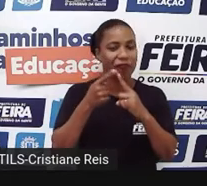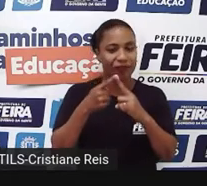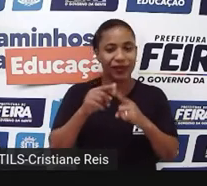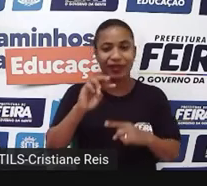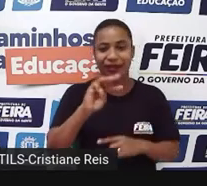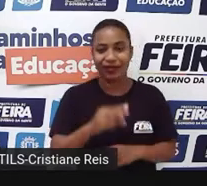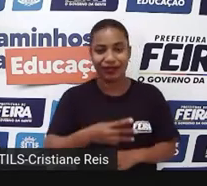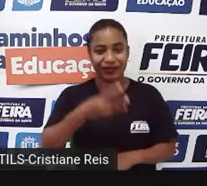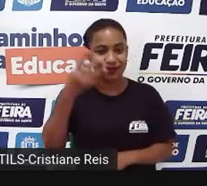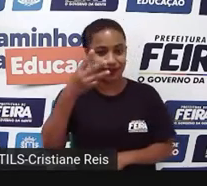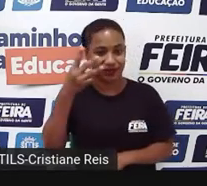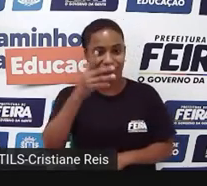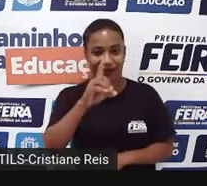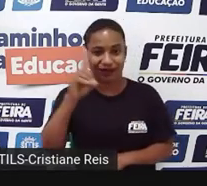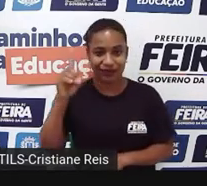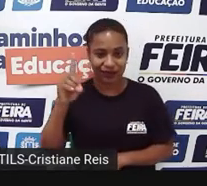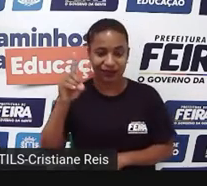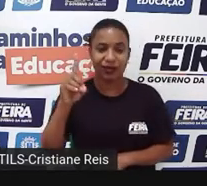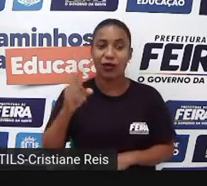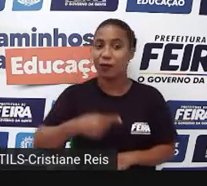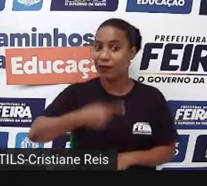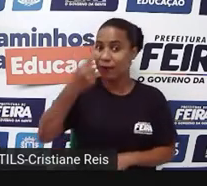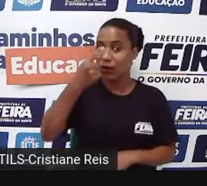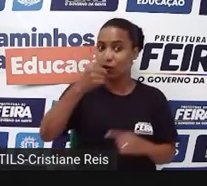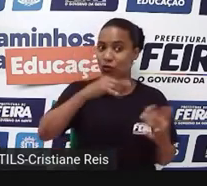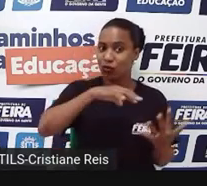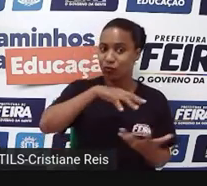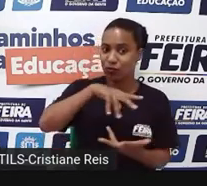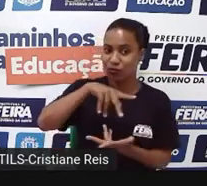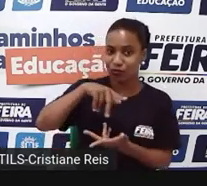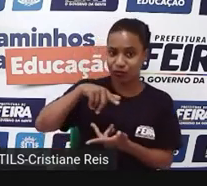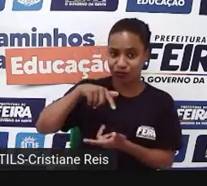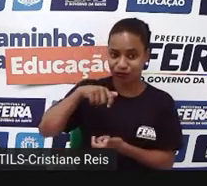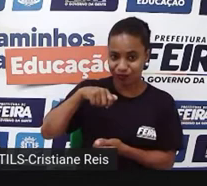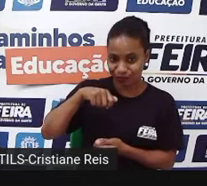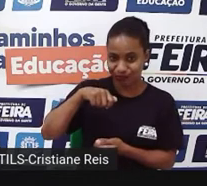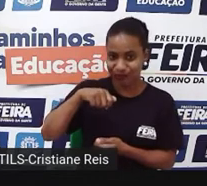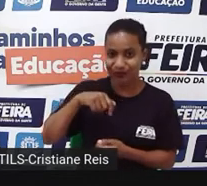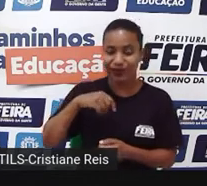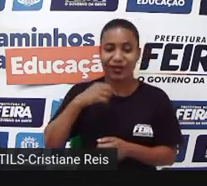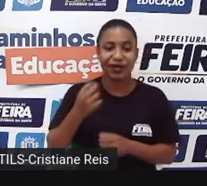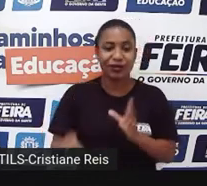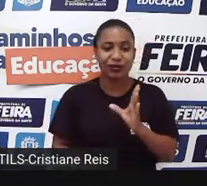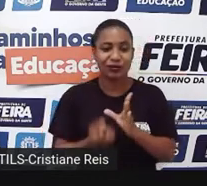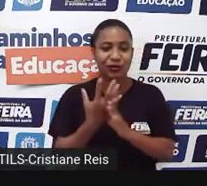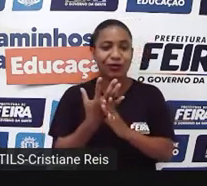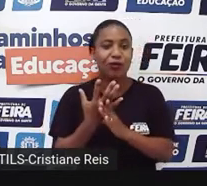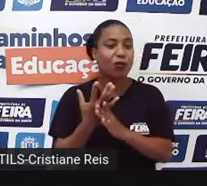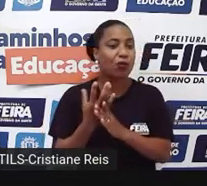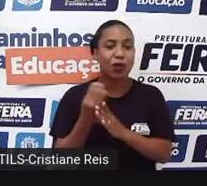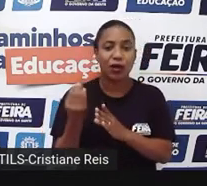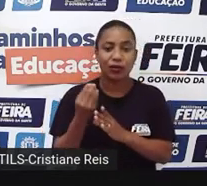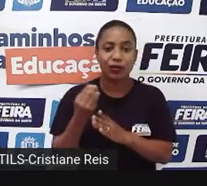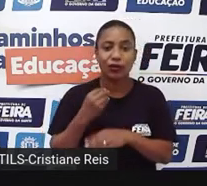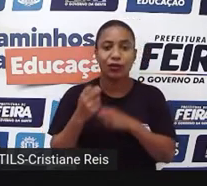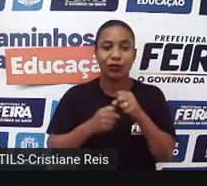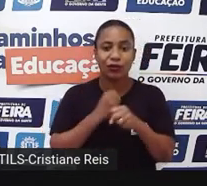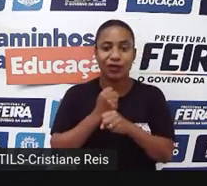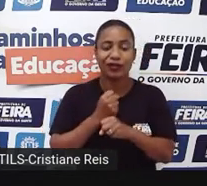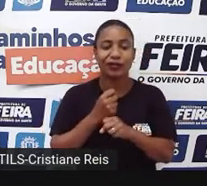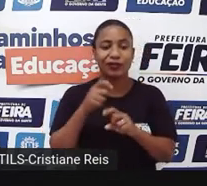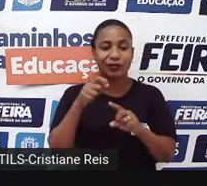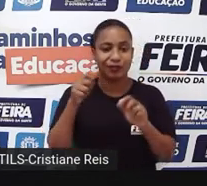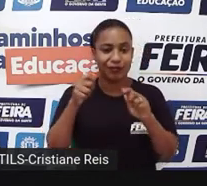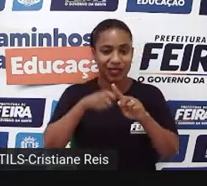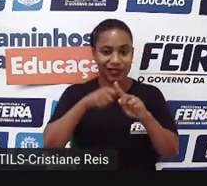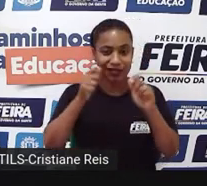O primeiro do mundo. Então, o filme estreou, como diz aí, 27 de setembro de 1922,